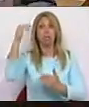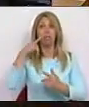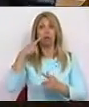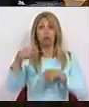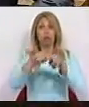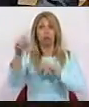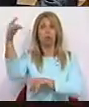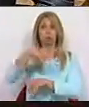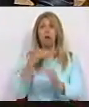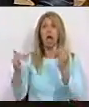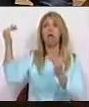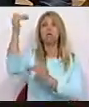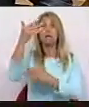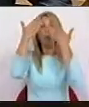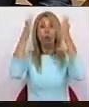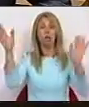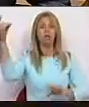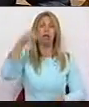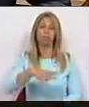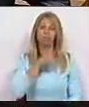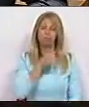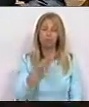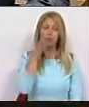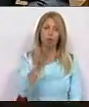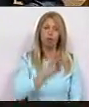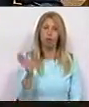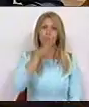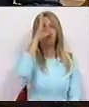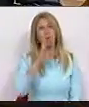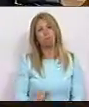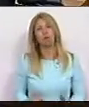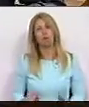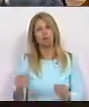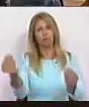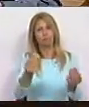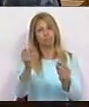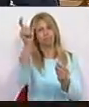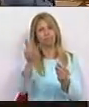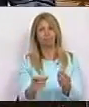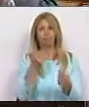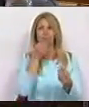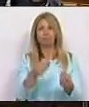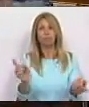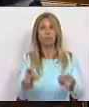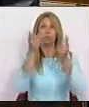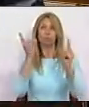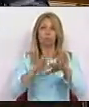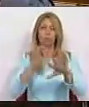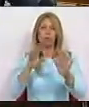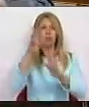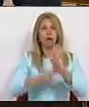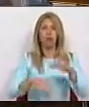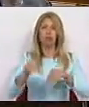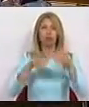da democracia, o que deixo-me que lhe diga, Sr. Primeiro-Ministro, deixa-o muito mal colocado perante as regras de jogo democráticas